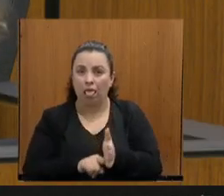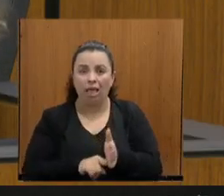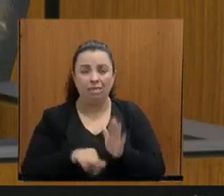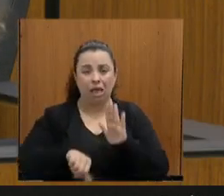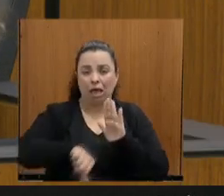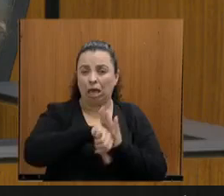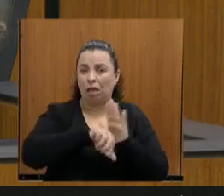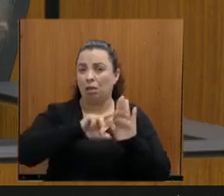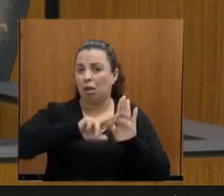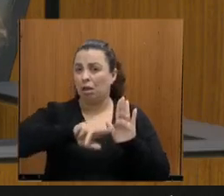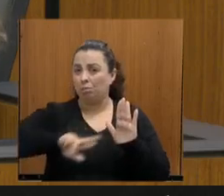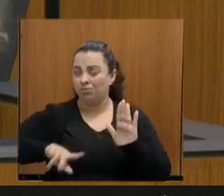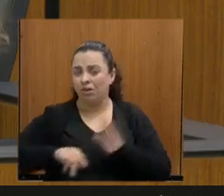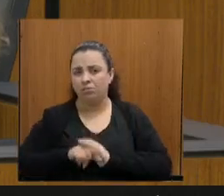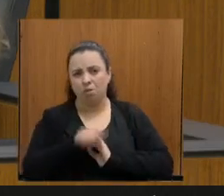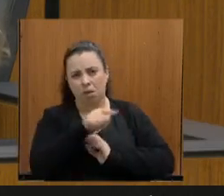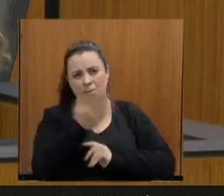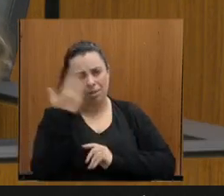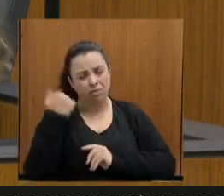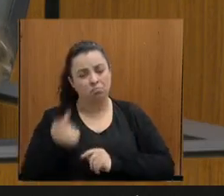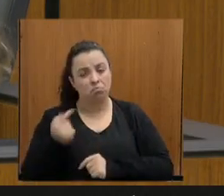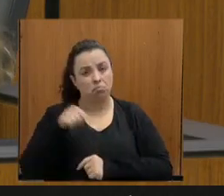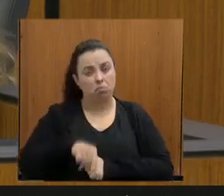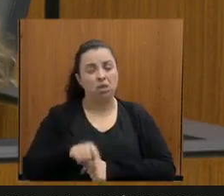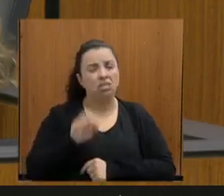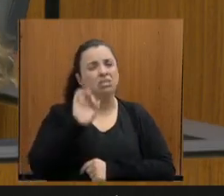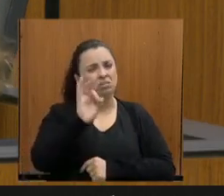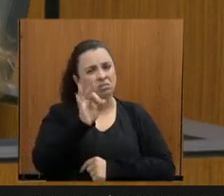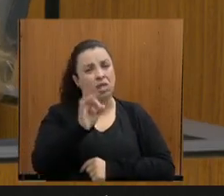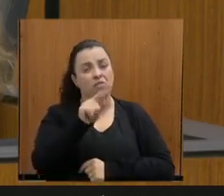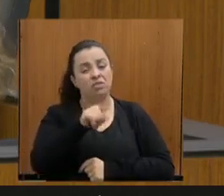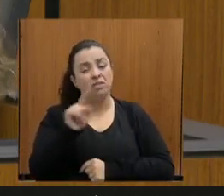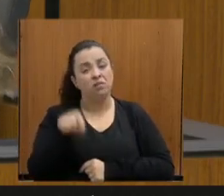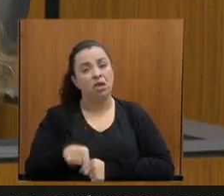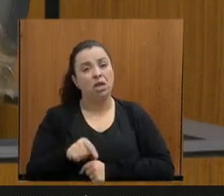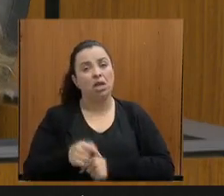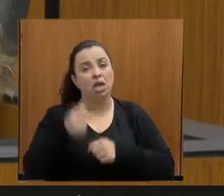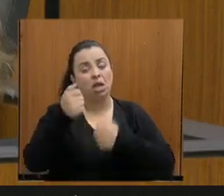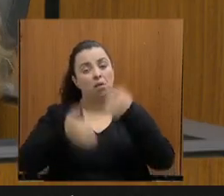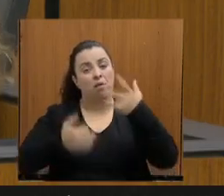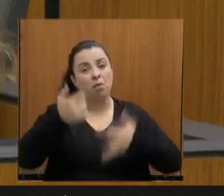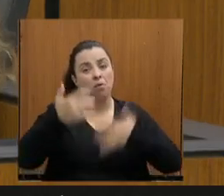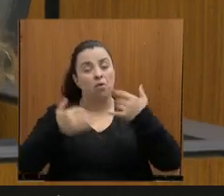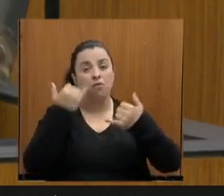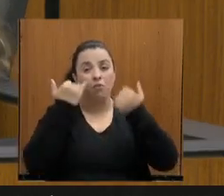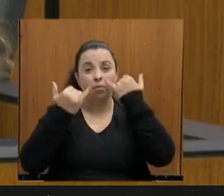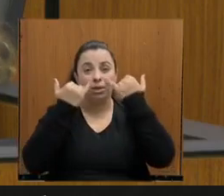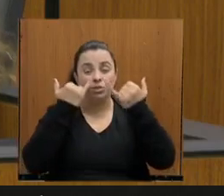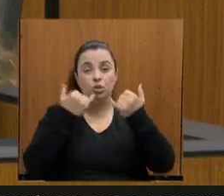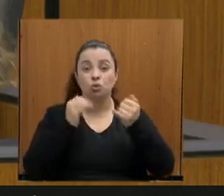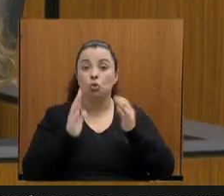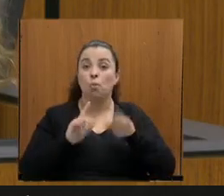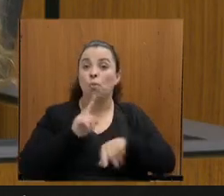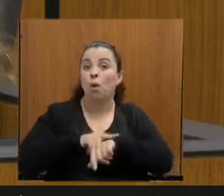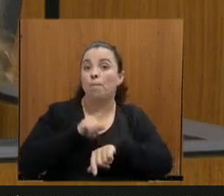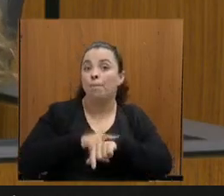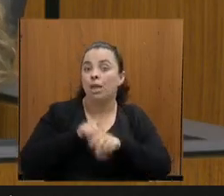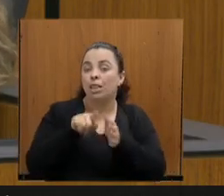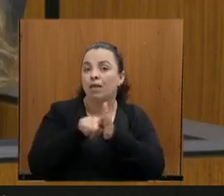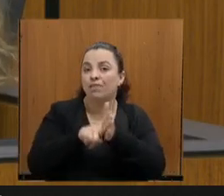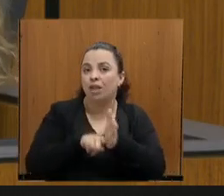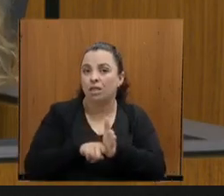quando o presidente ou esteve aqui se eu vem prestar as informações uma investigação eu dei a conclusão da investigação